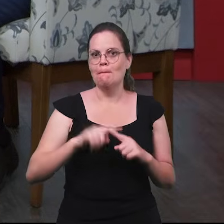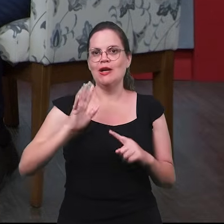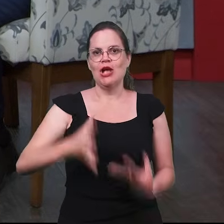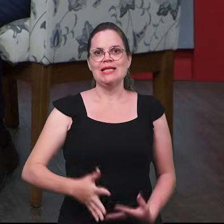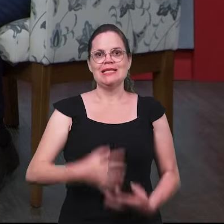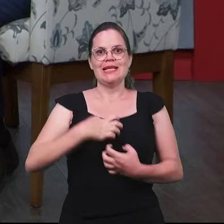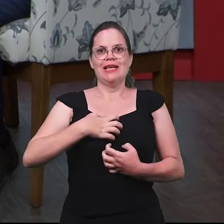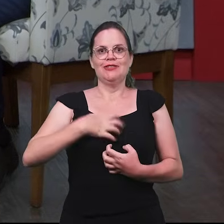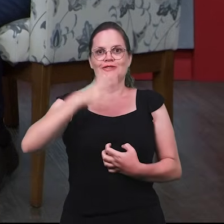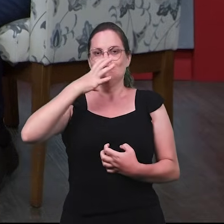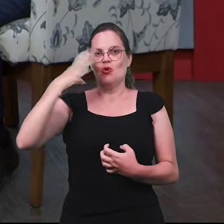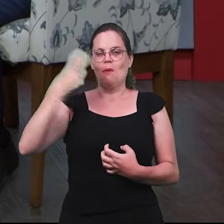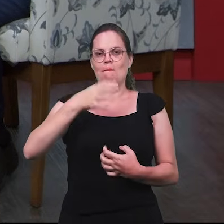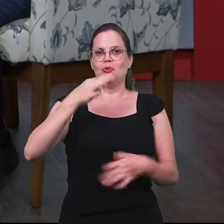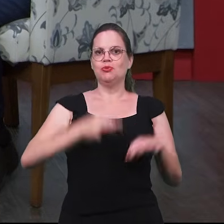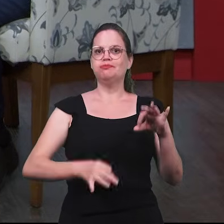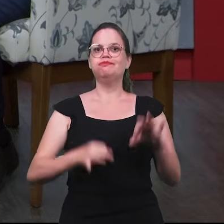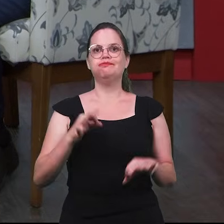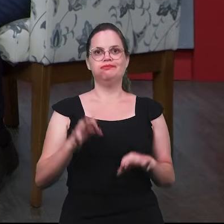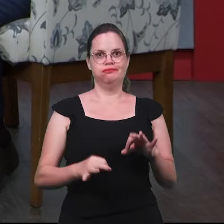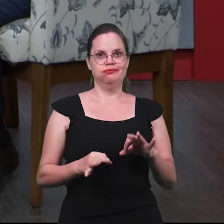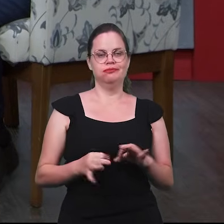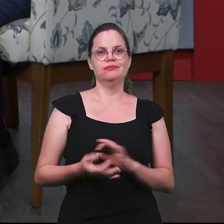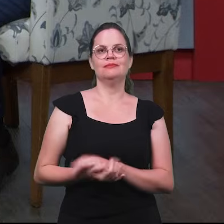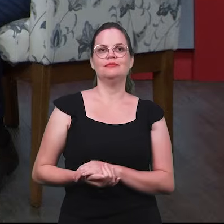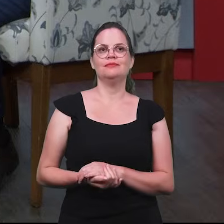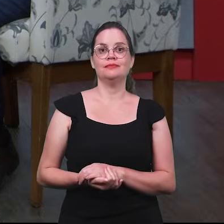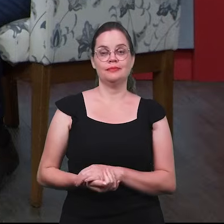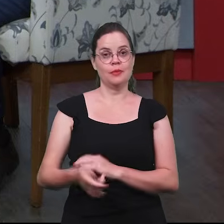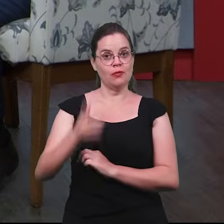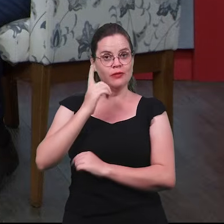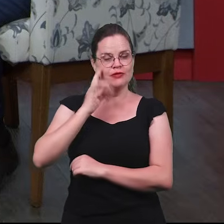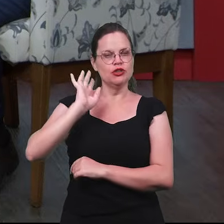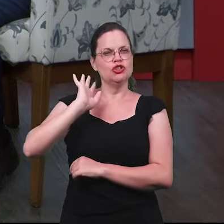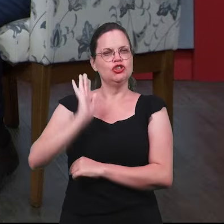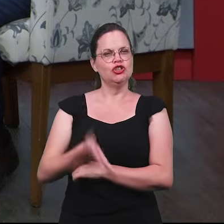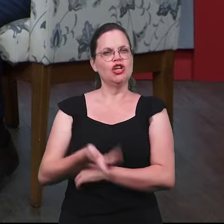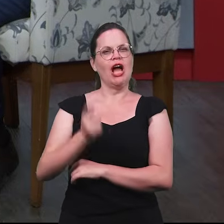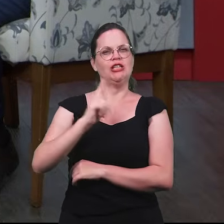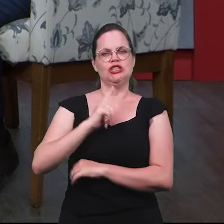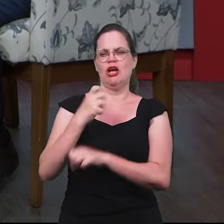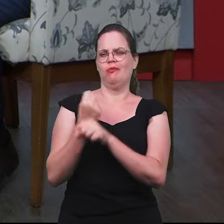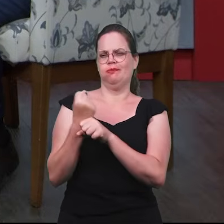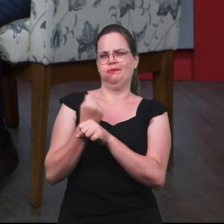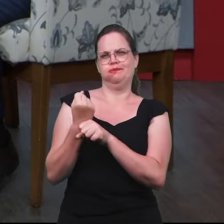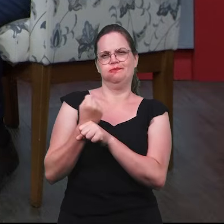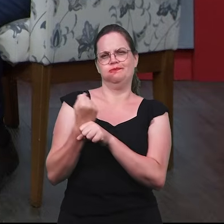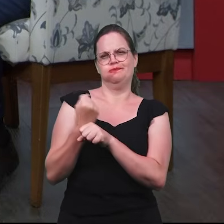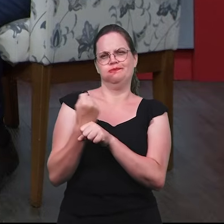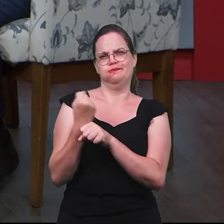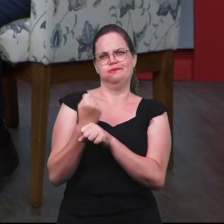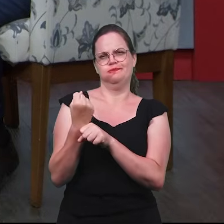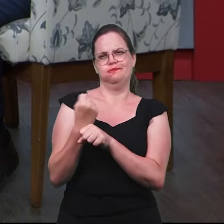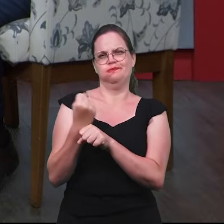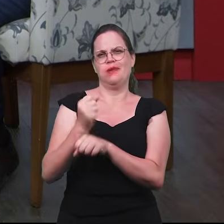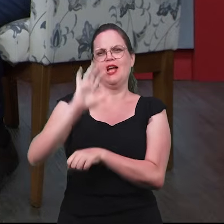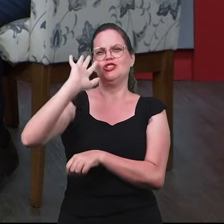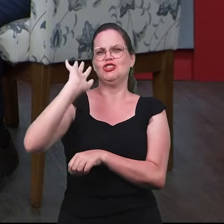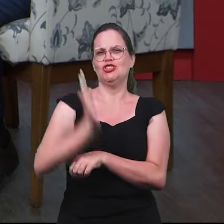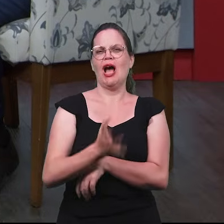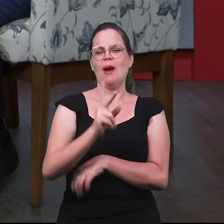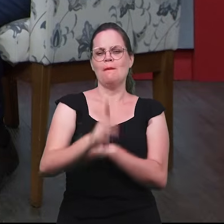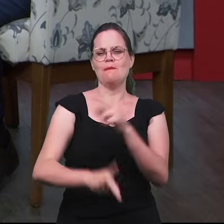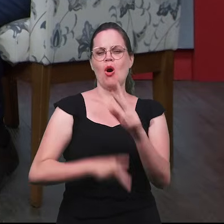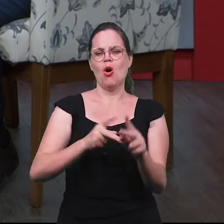você observa, vários anos já tinham se passado desde a conquista de Jerusalém e desde que